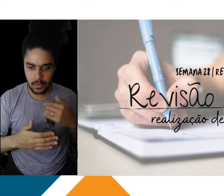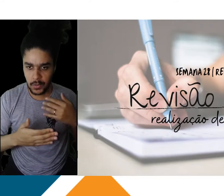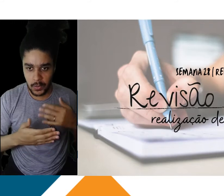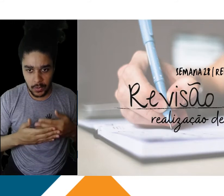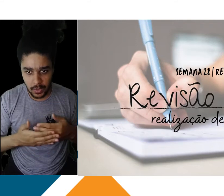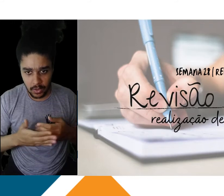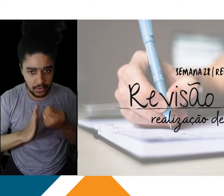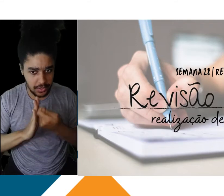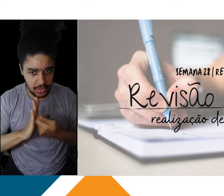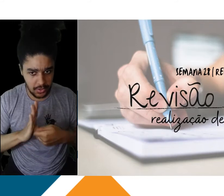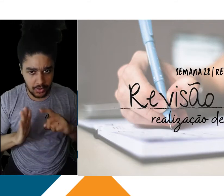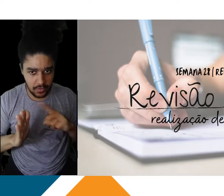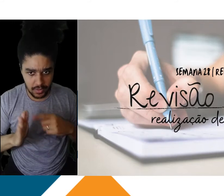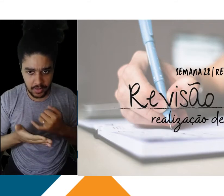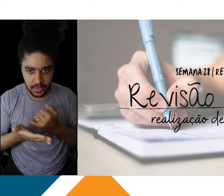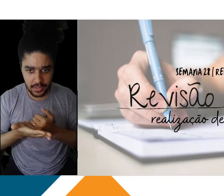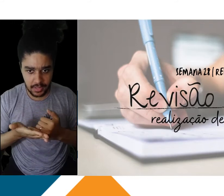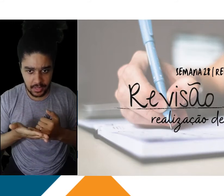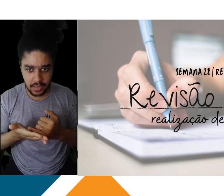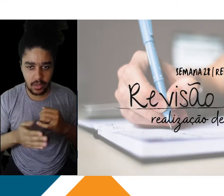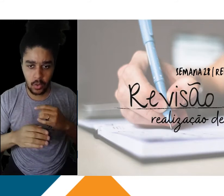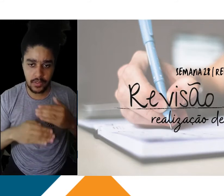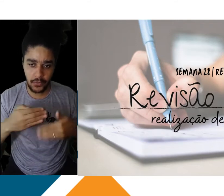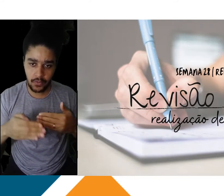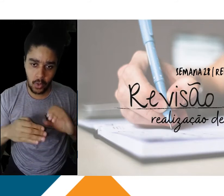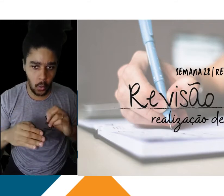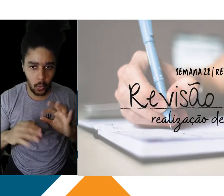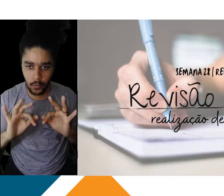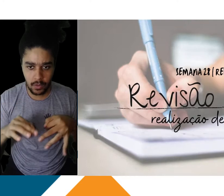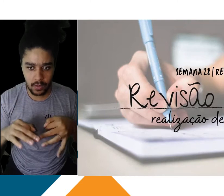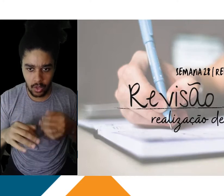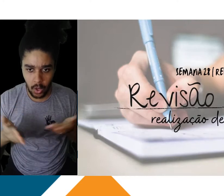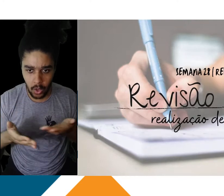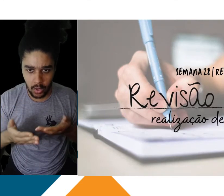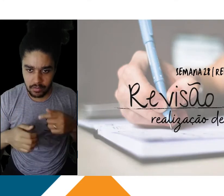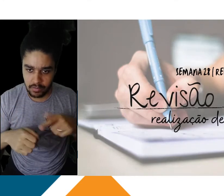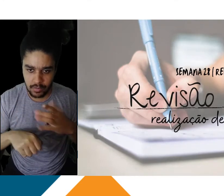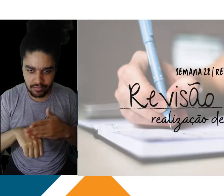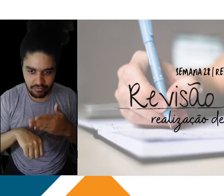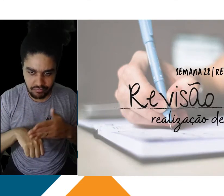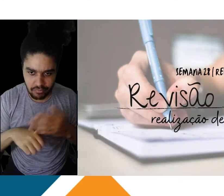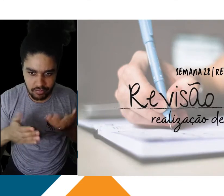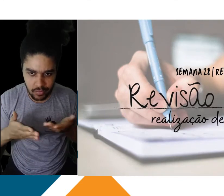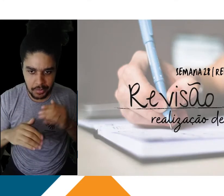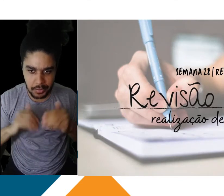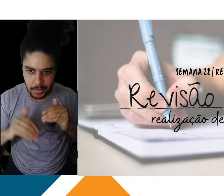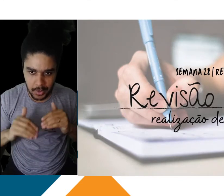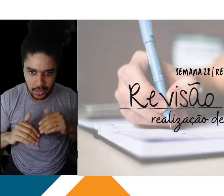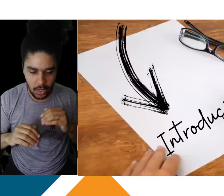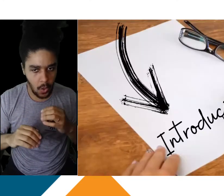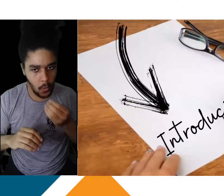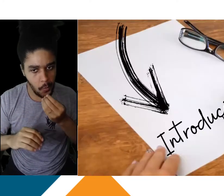ocorrer durante o texto de vocês, seja na introdução, desenvolvimento e conclusão. Então, hoje, a gente vai realizar exercícios